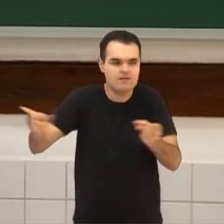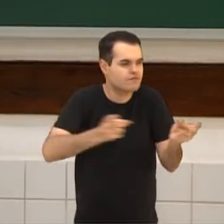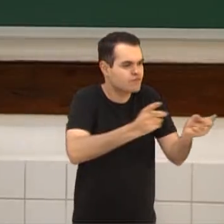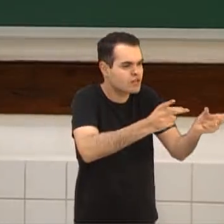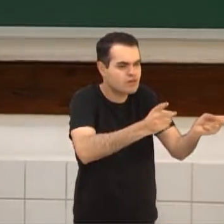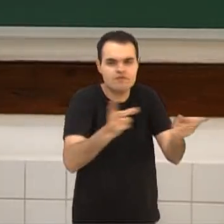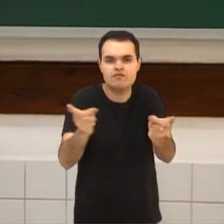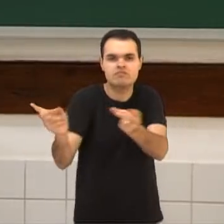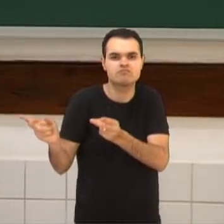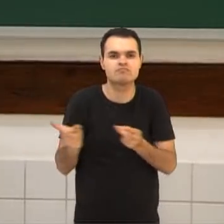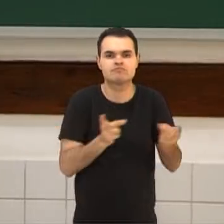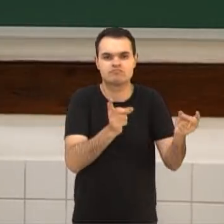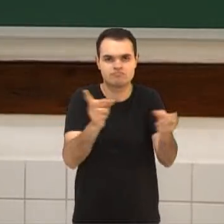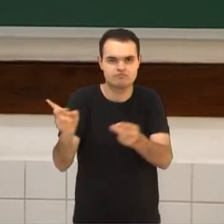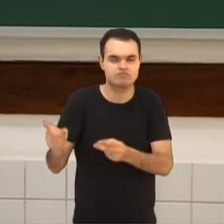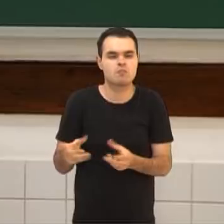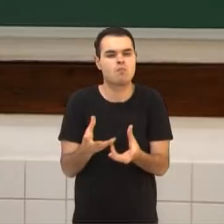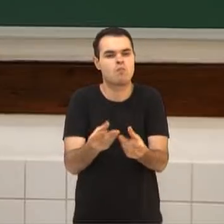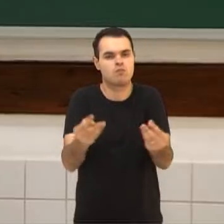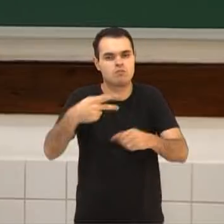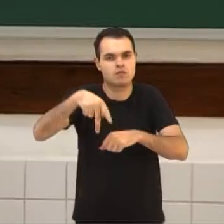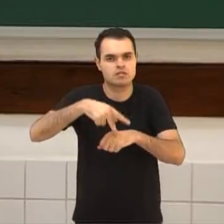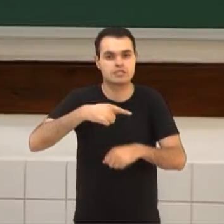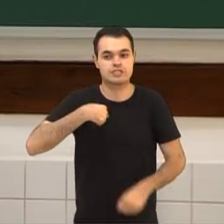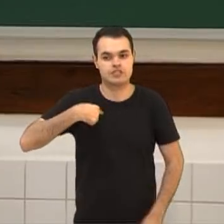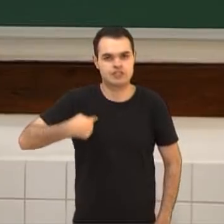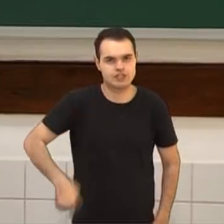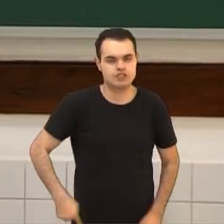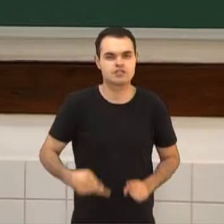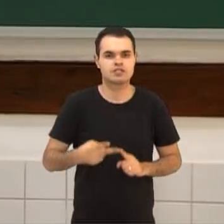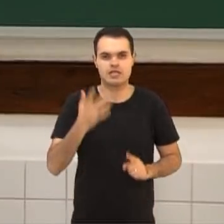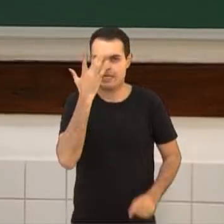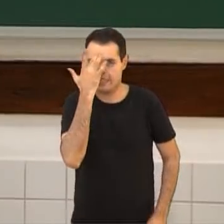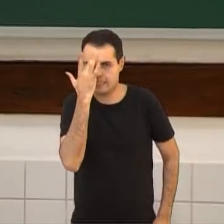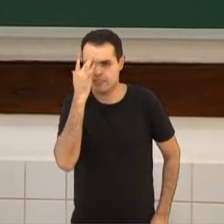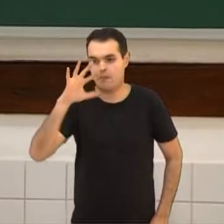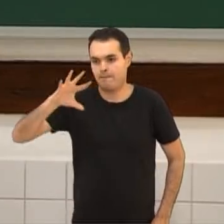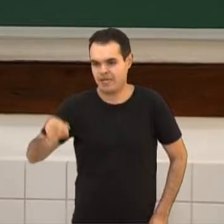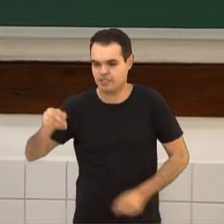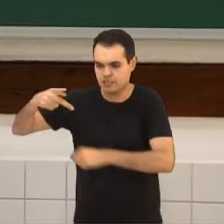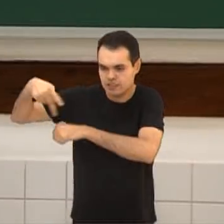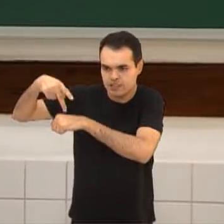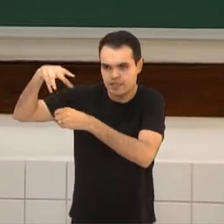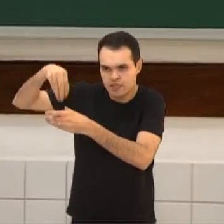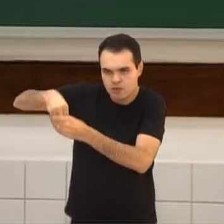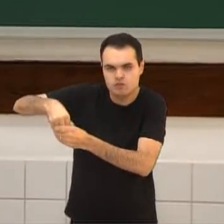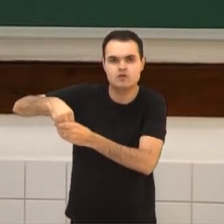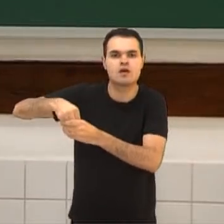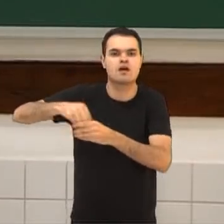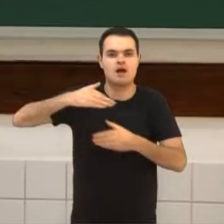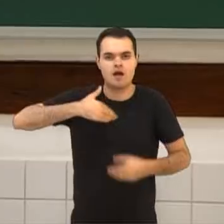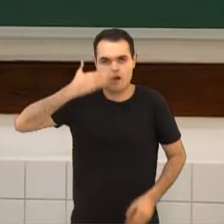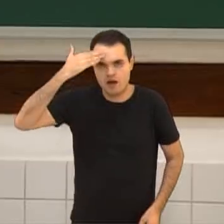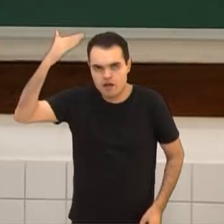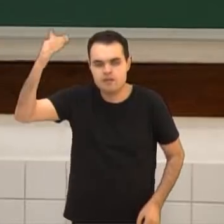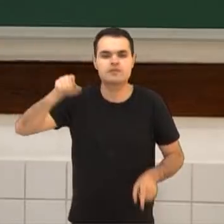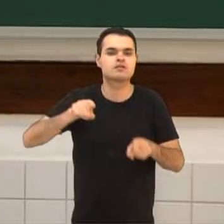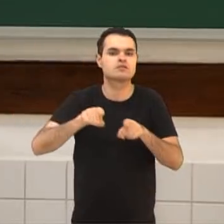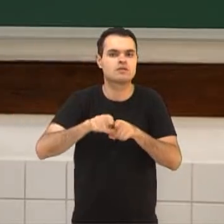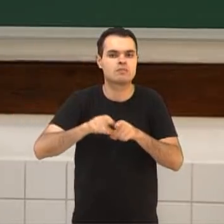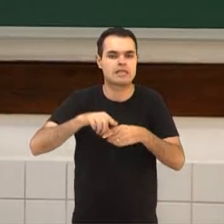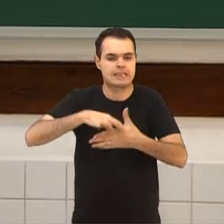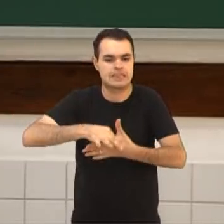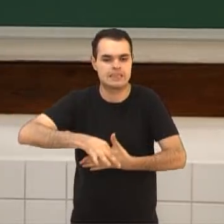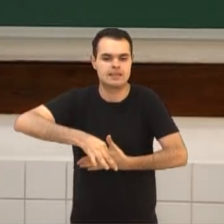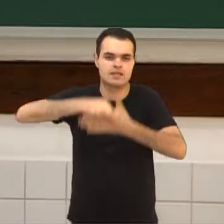da União Europeia, países emergentes, China, Índia, países africanos, países árabes e essa liderança